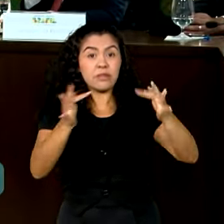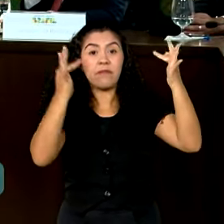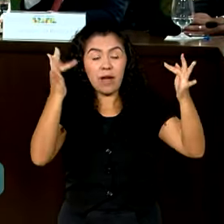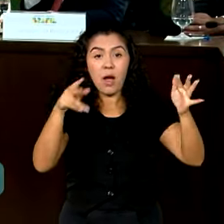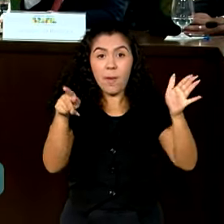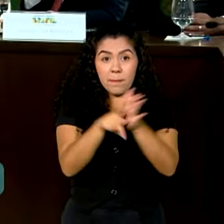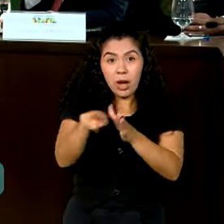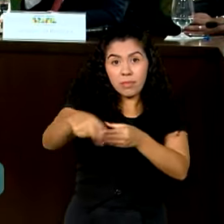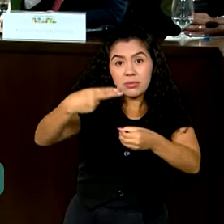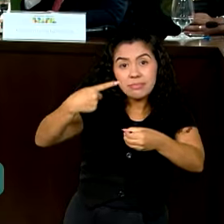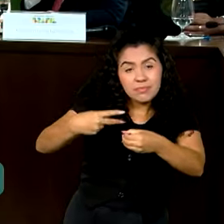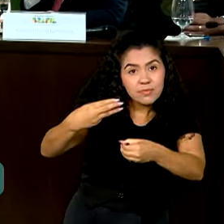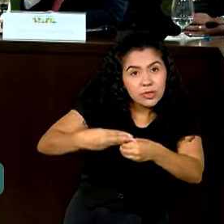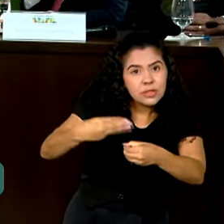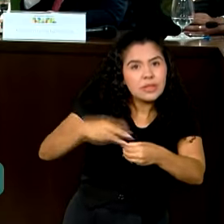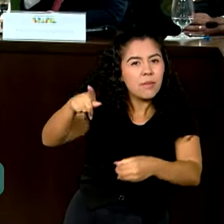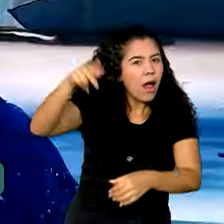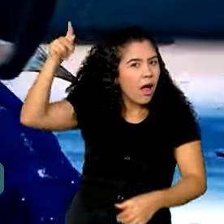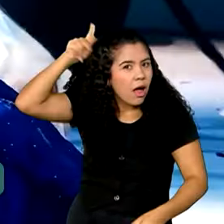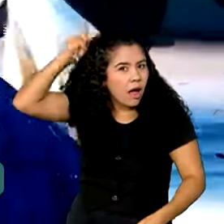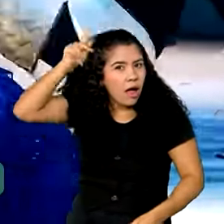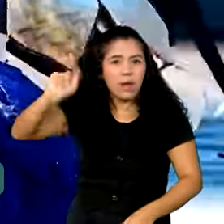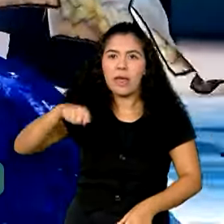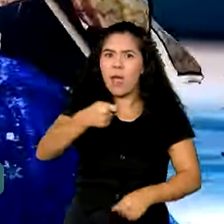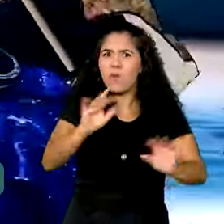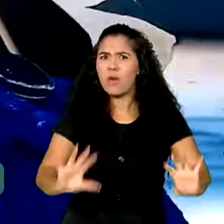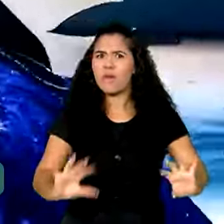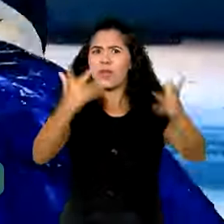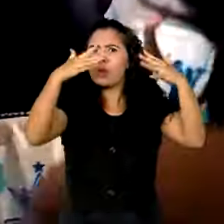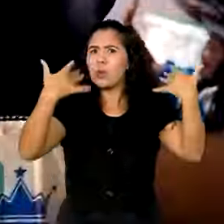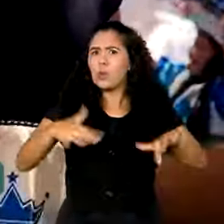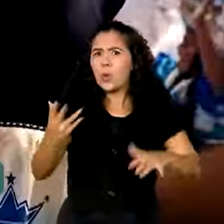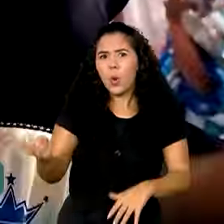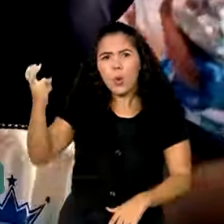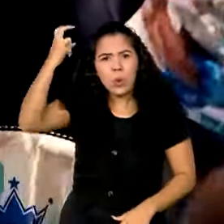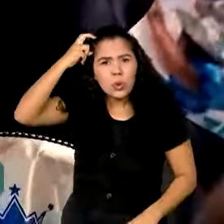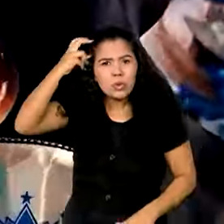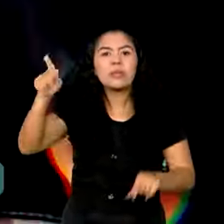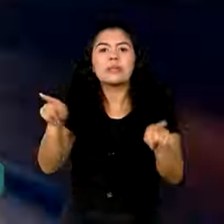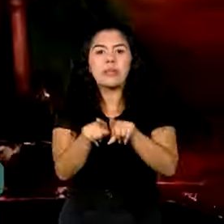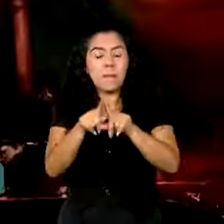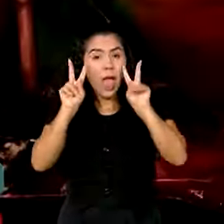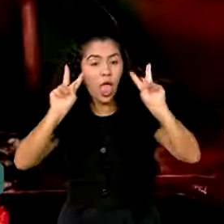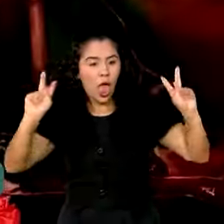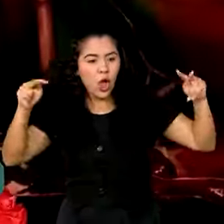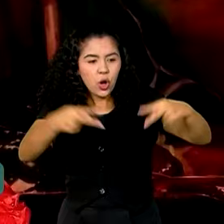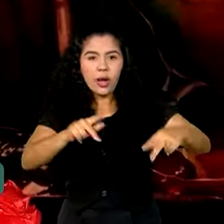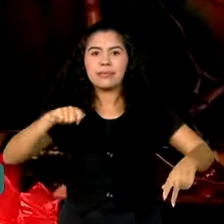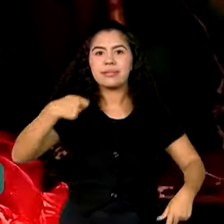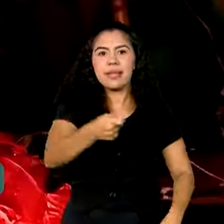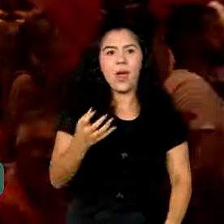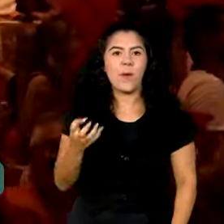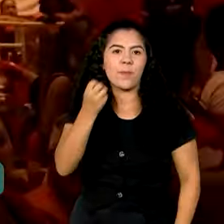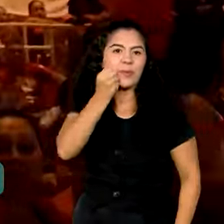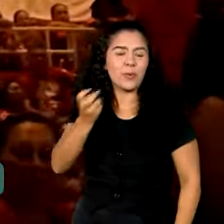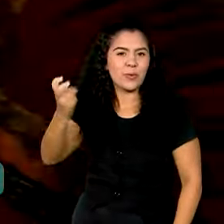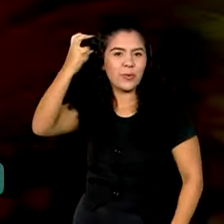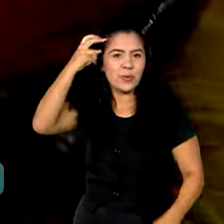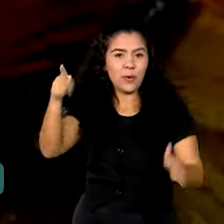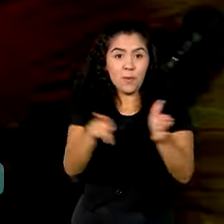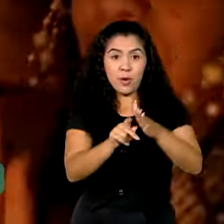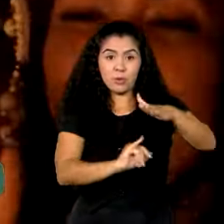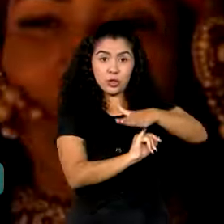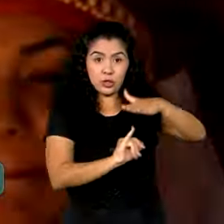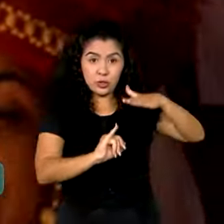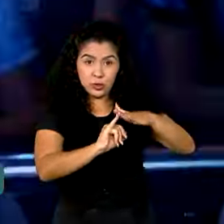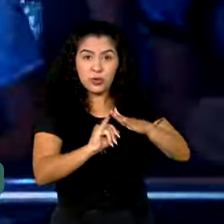Amazonas, é considerado um dos maiores eventos culturais do Brasil, além de ser reconhecido como patrimônio cultural pelo